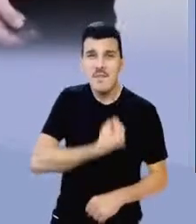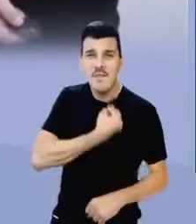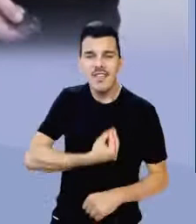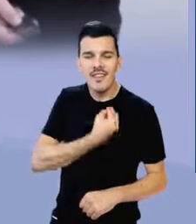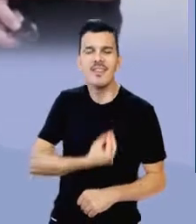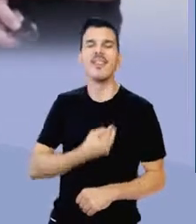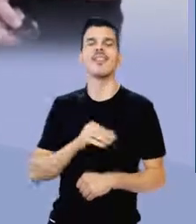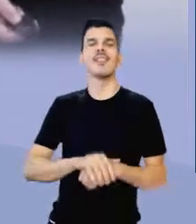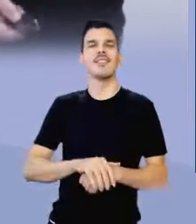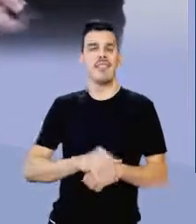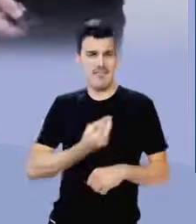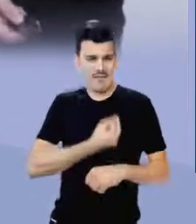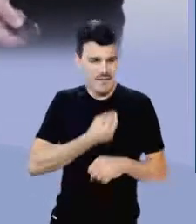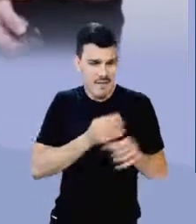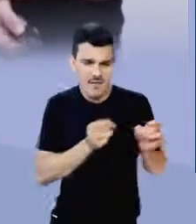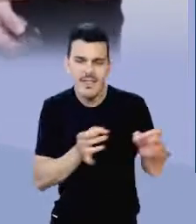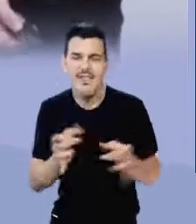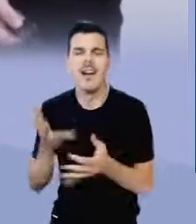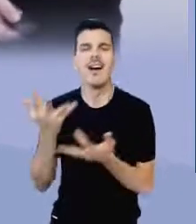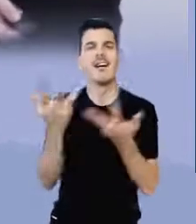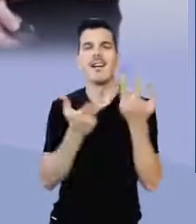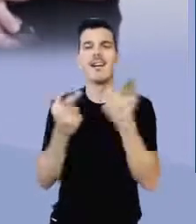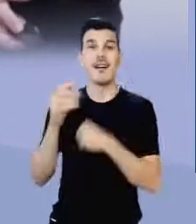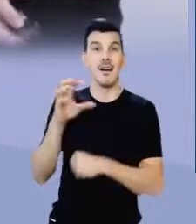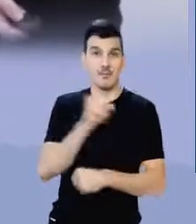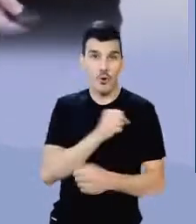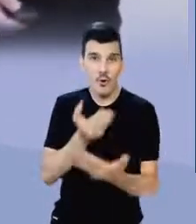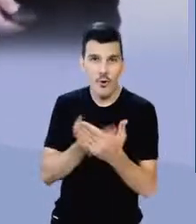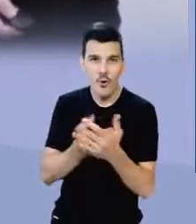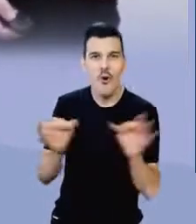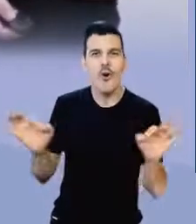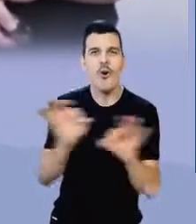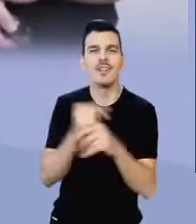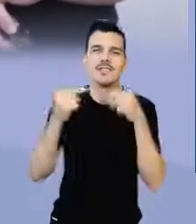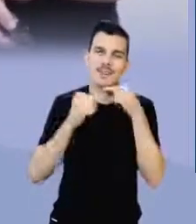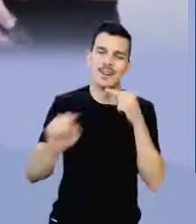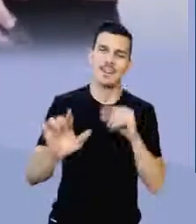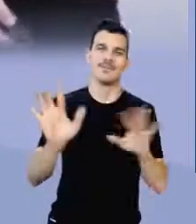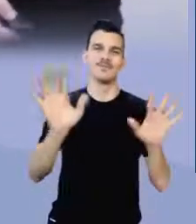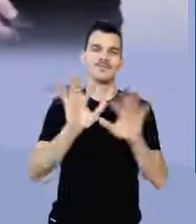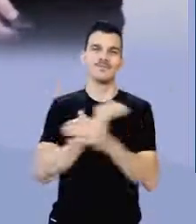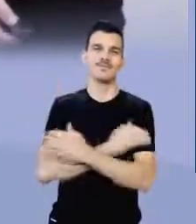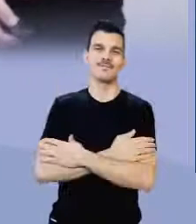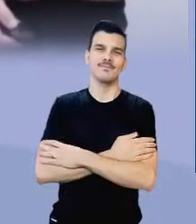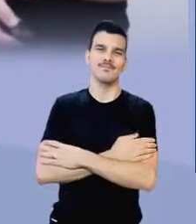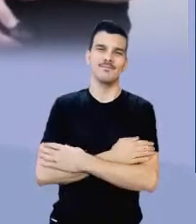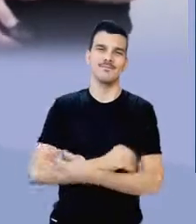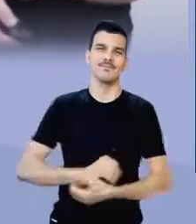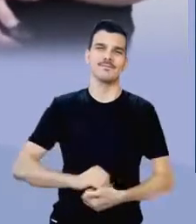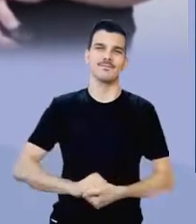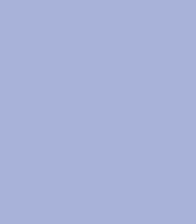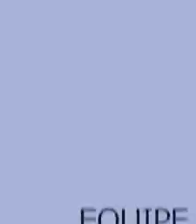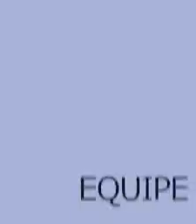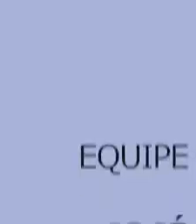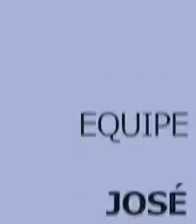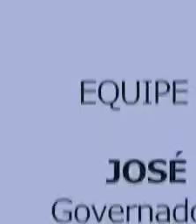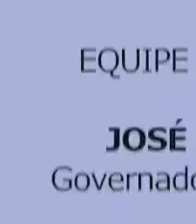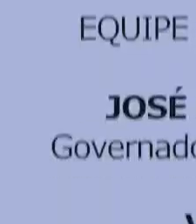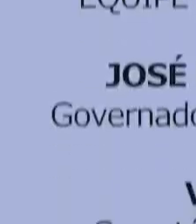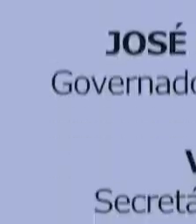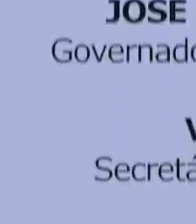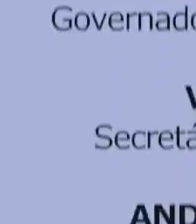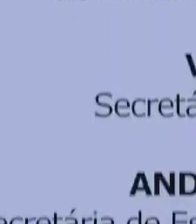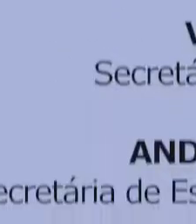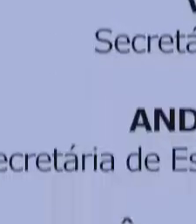viver, viver as delícias do amor. Ótimos estudos, excelente semana. Grande abraço.